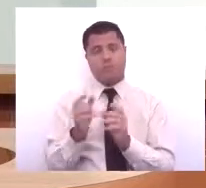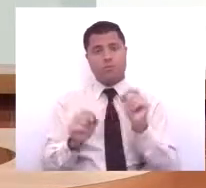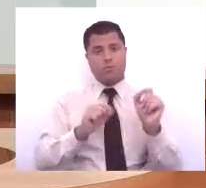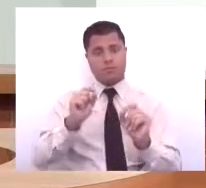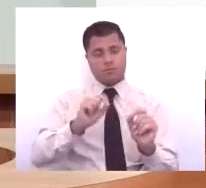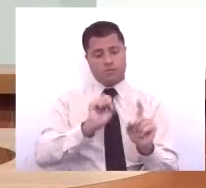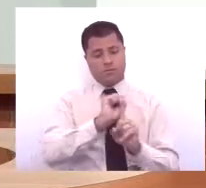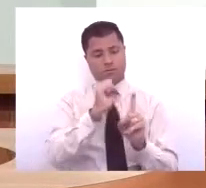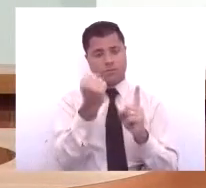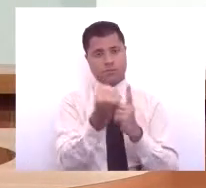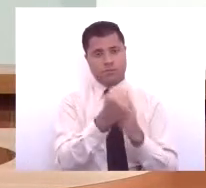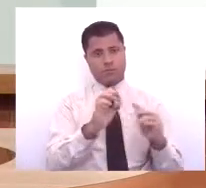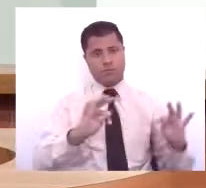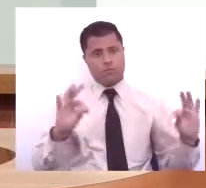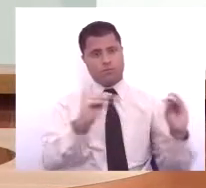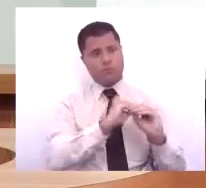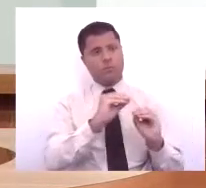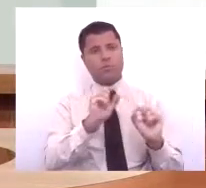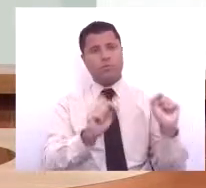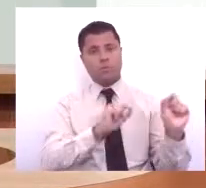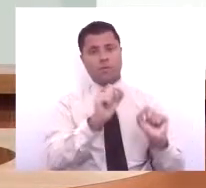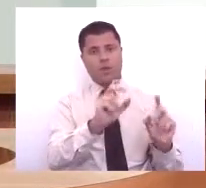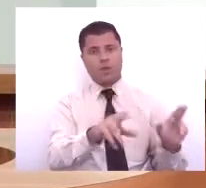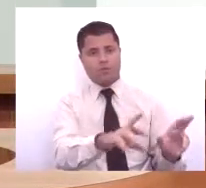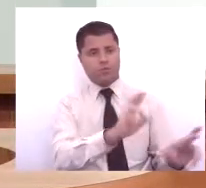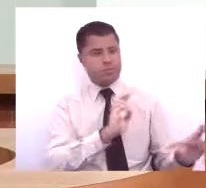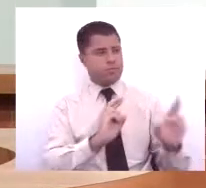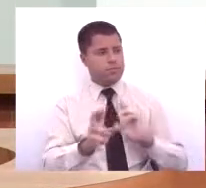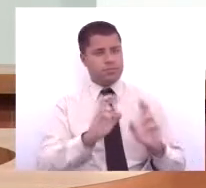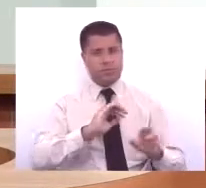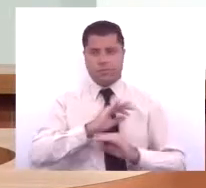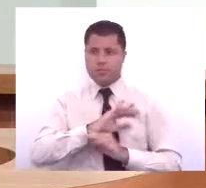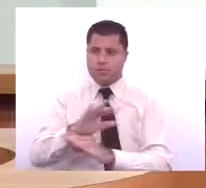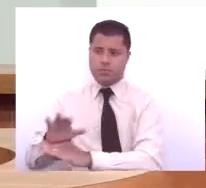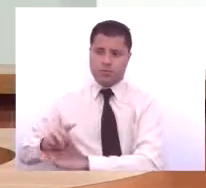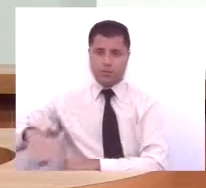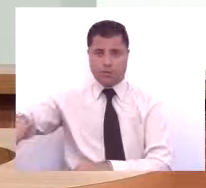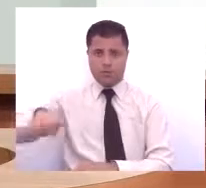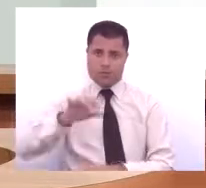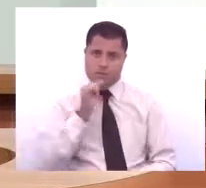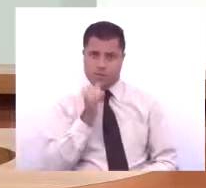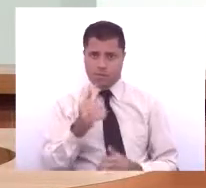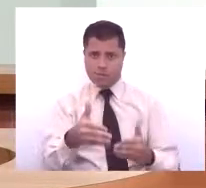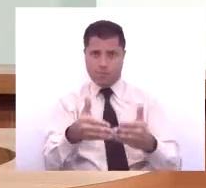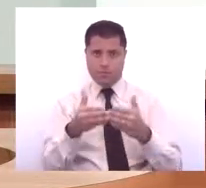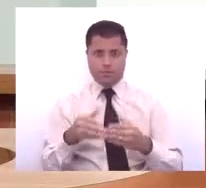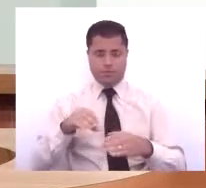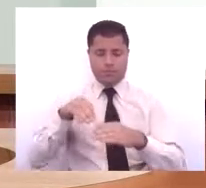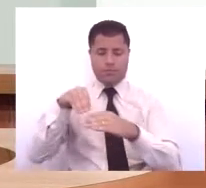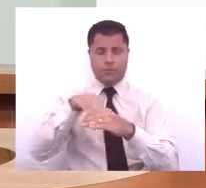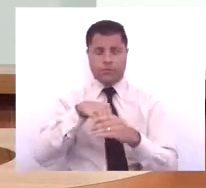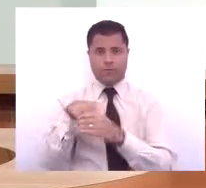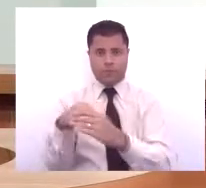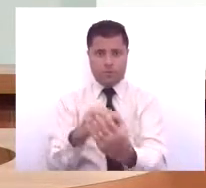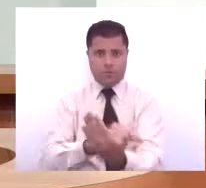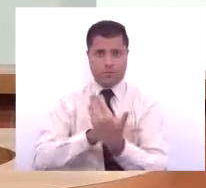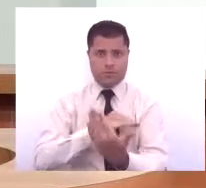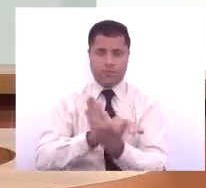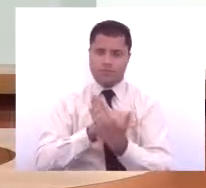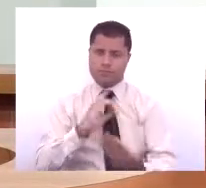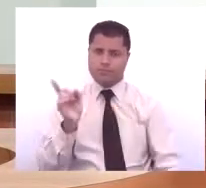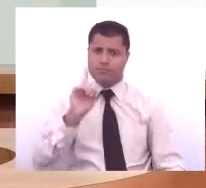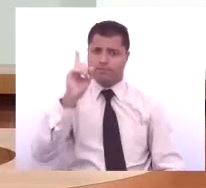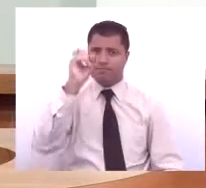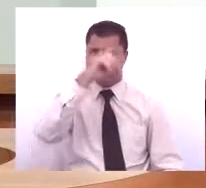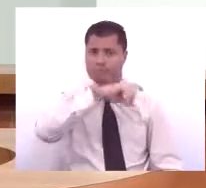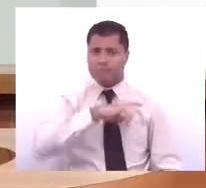classe política. Não foi fácil, vereador Gilvan, pedir voto para ninguém, né? Basta ver a votação de todas